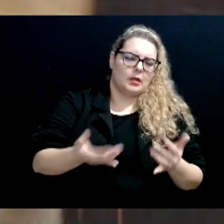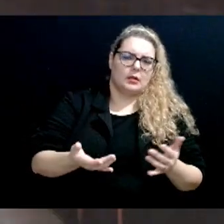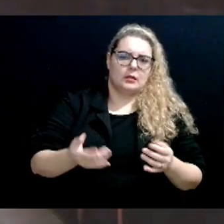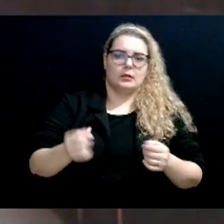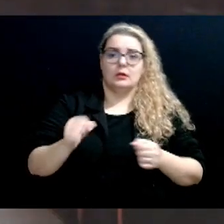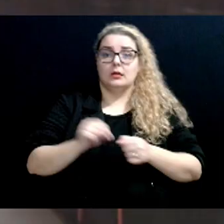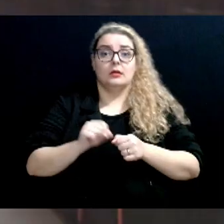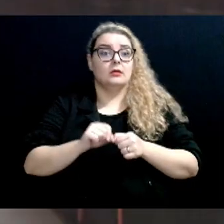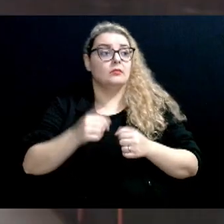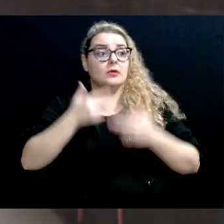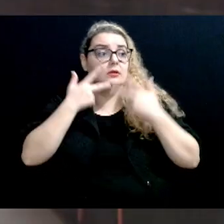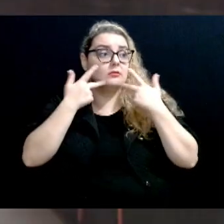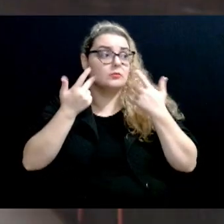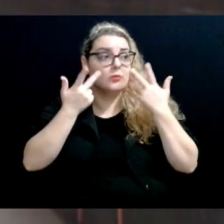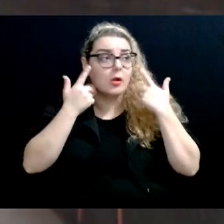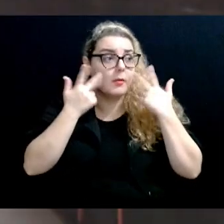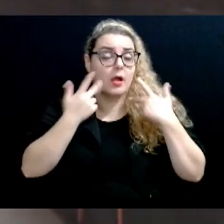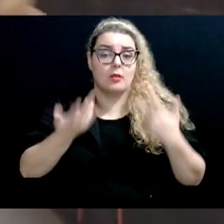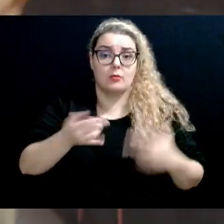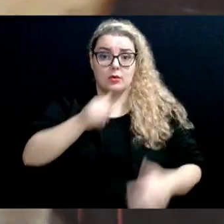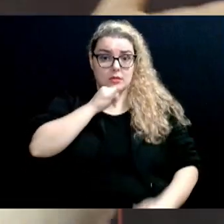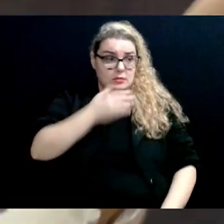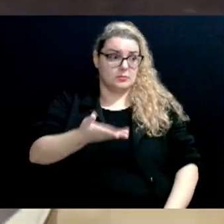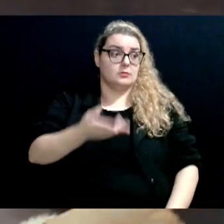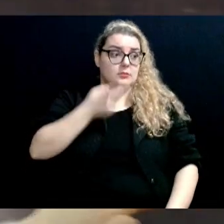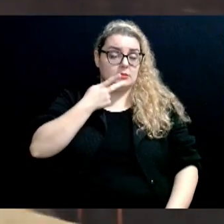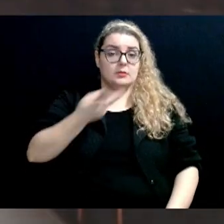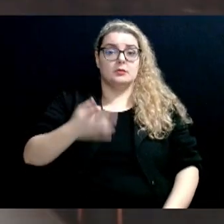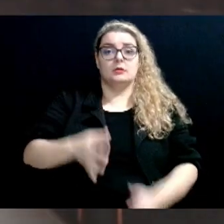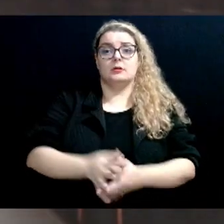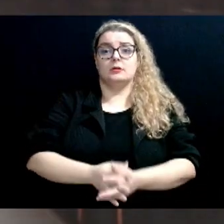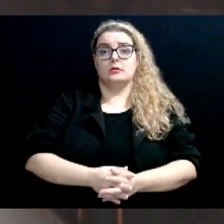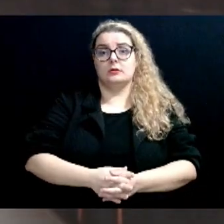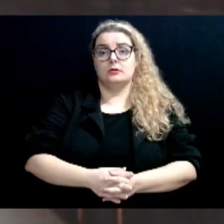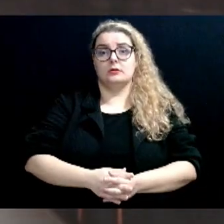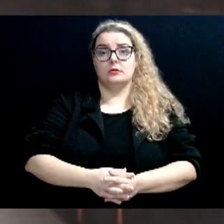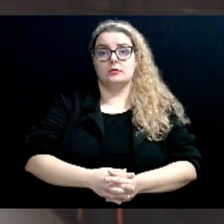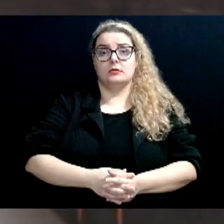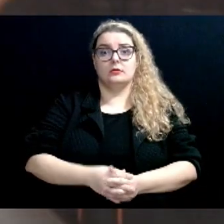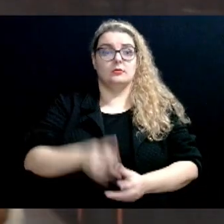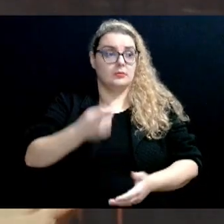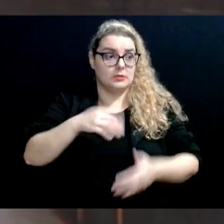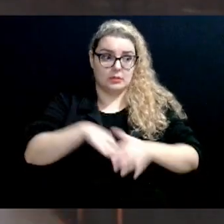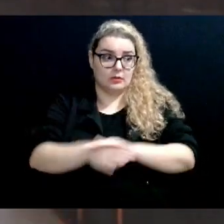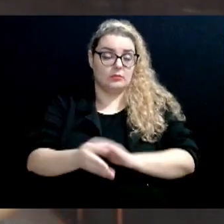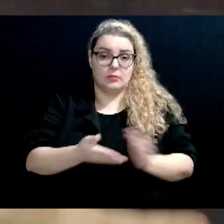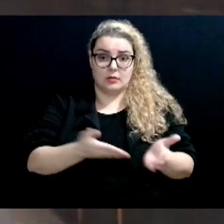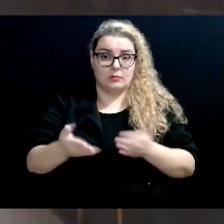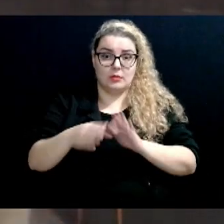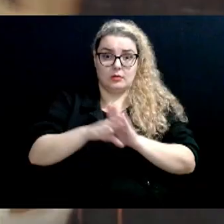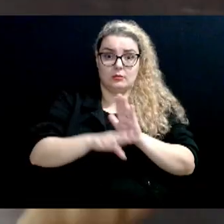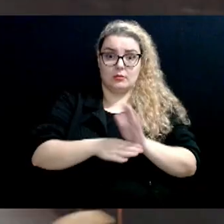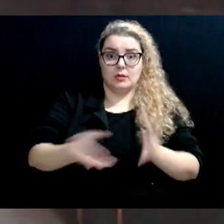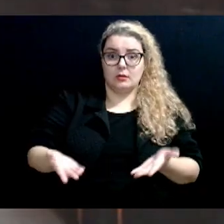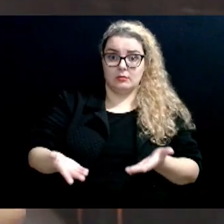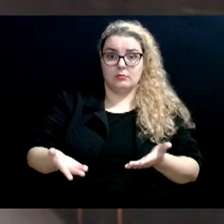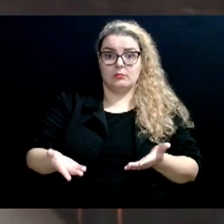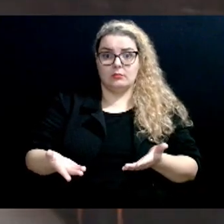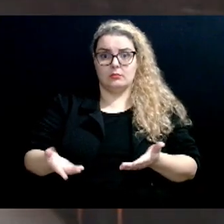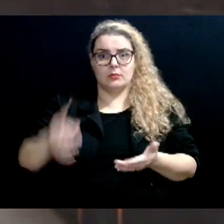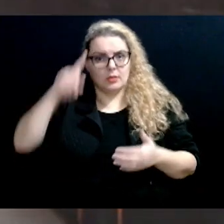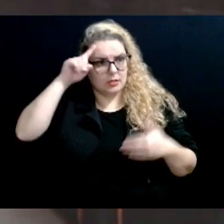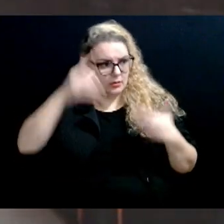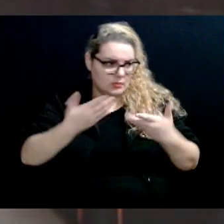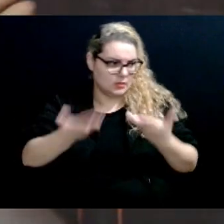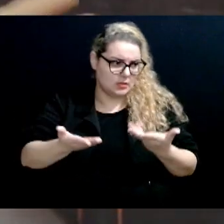Por exemplo, o exemplo que você deu aqui, né, você está acostumada a apresentar o programa, então é uma coisa da sua rotina, você já está familiarizada